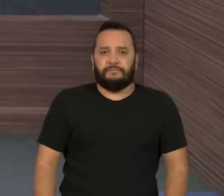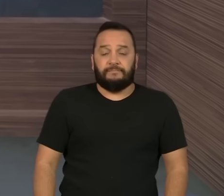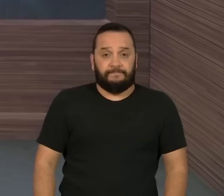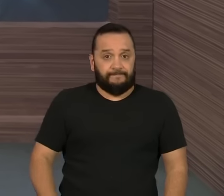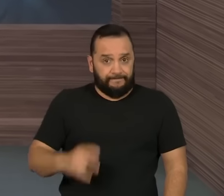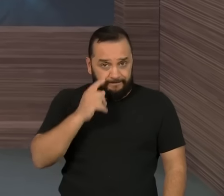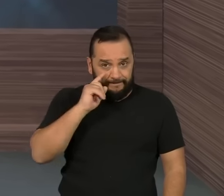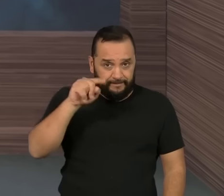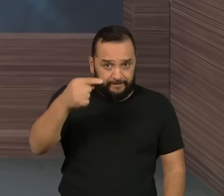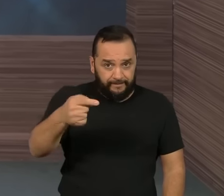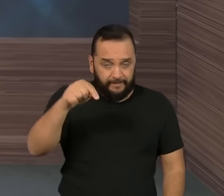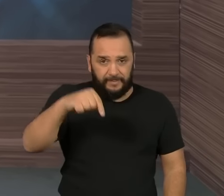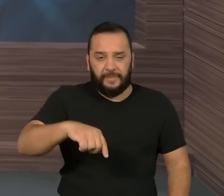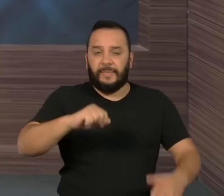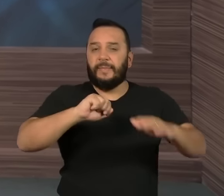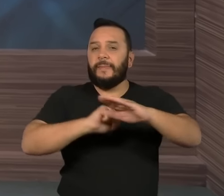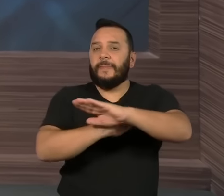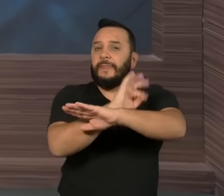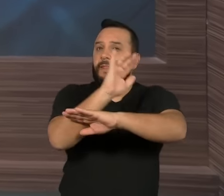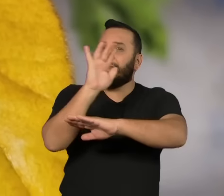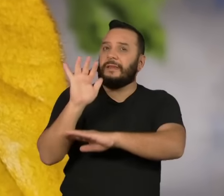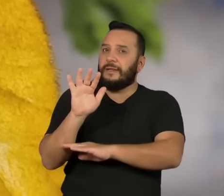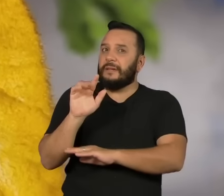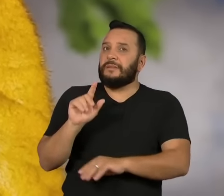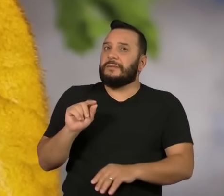A seguir aqui no Repórter Eco.